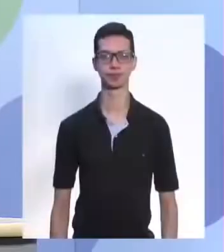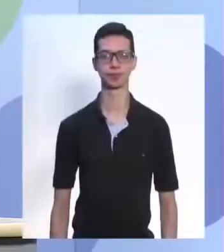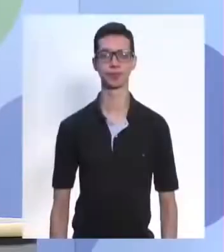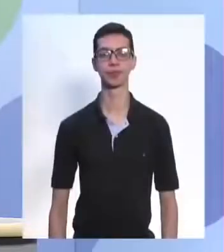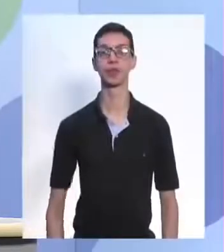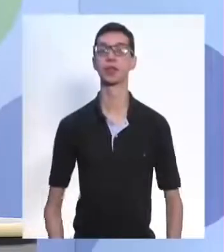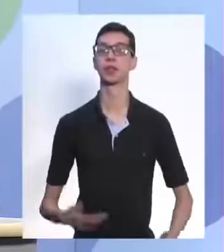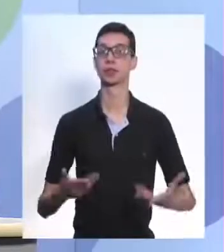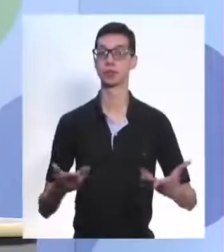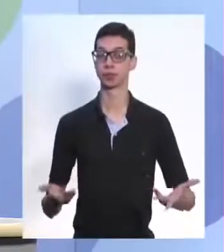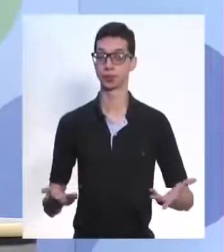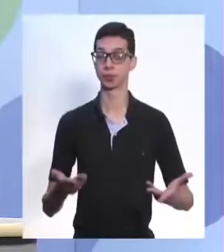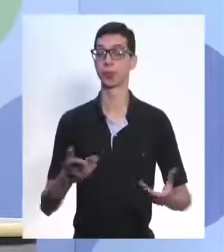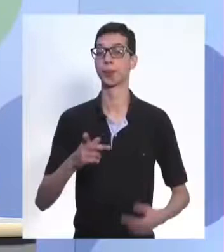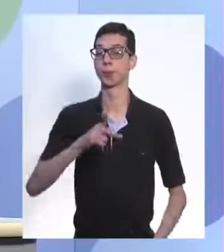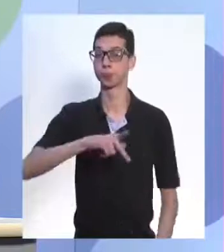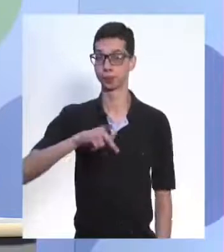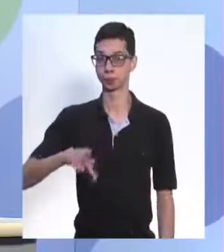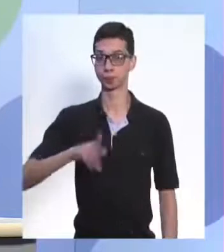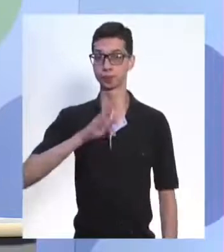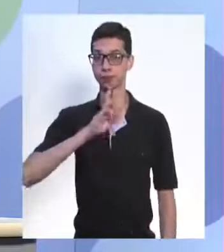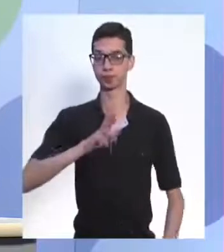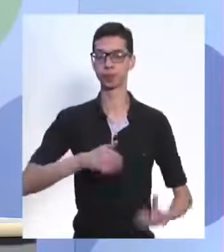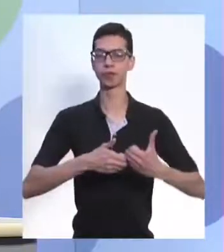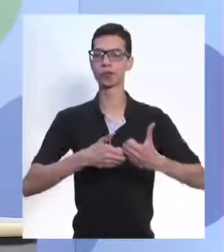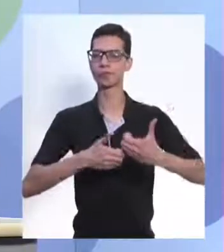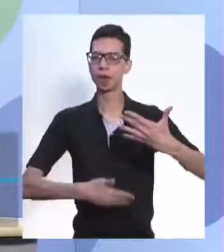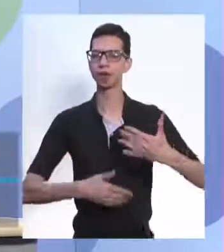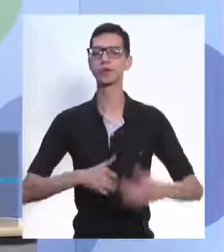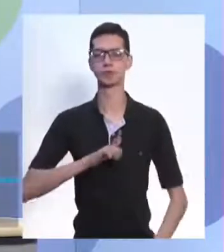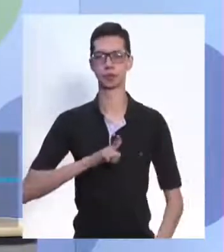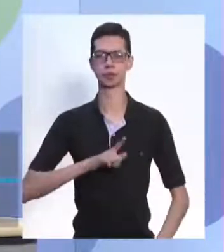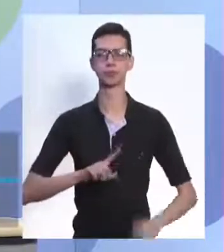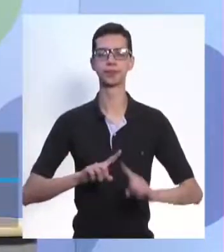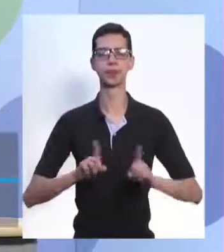Olha, Jonas, temos várias respostas, mas também temos